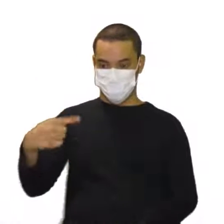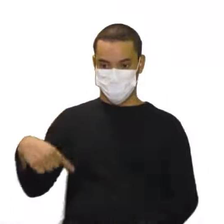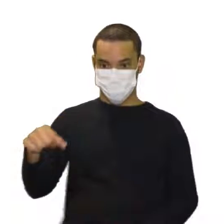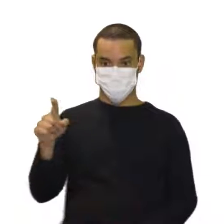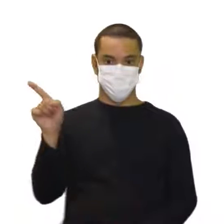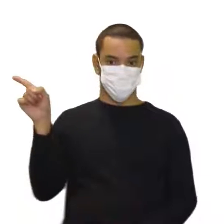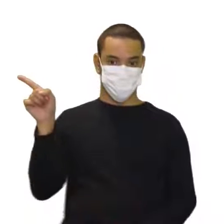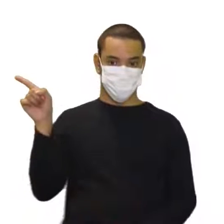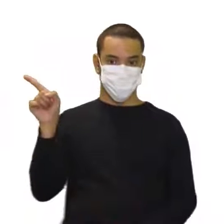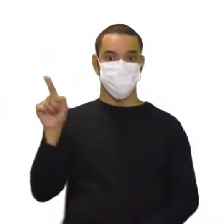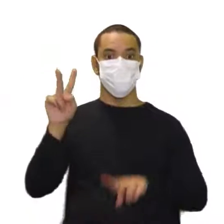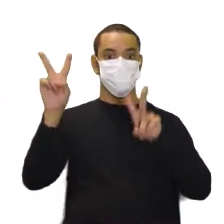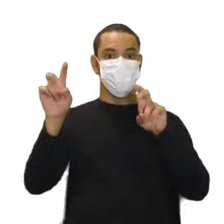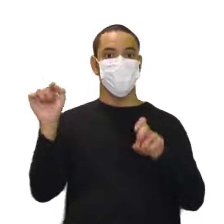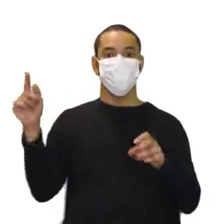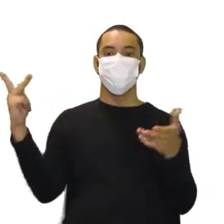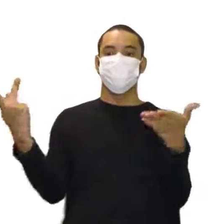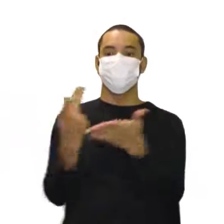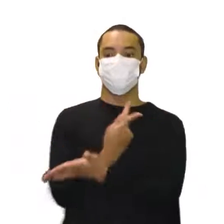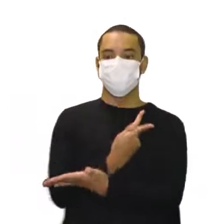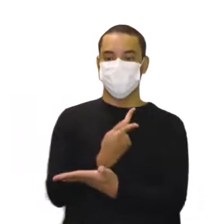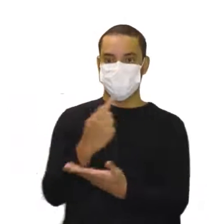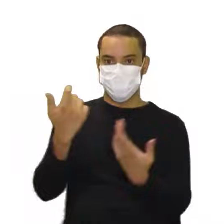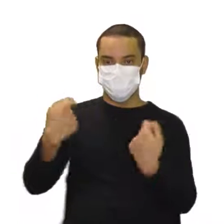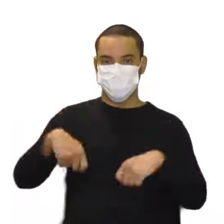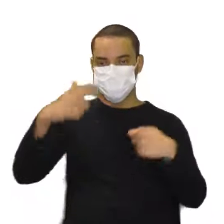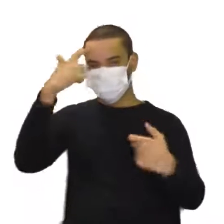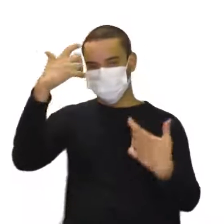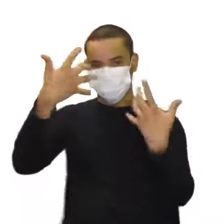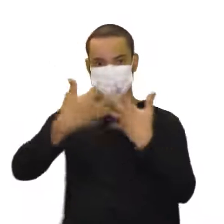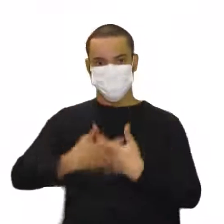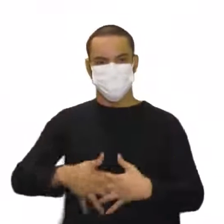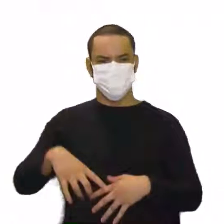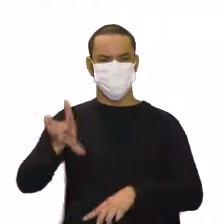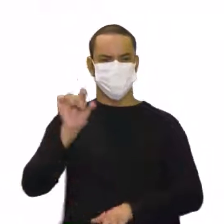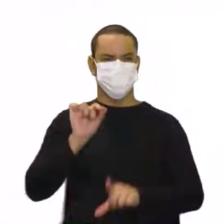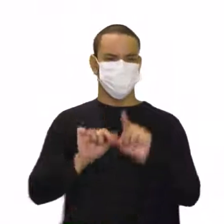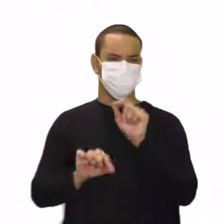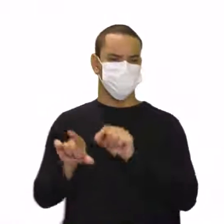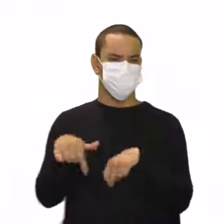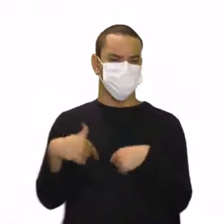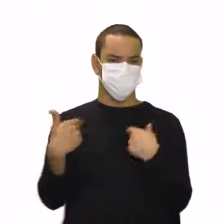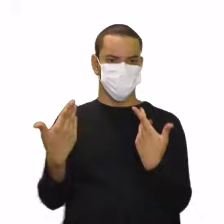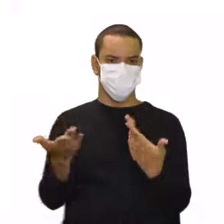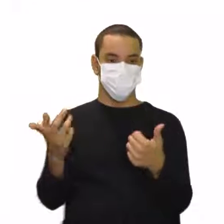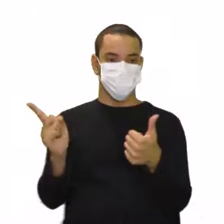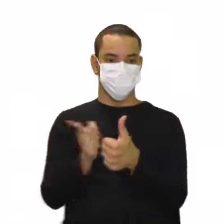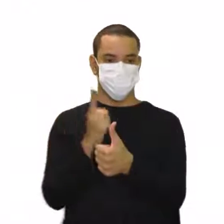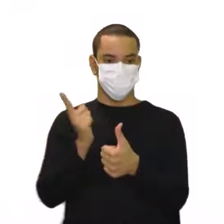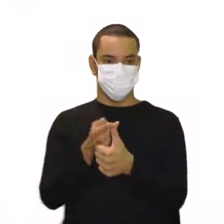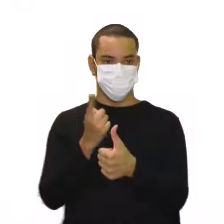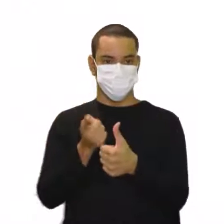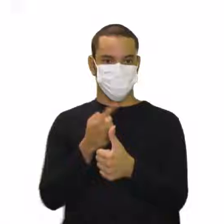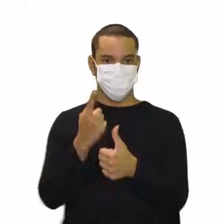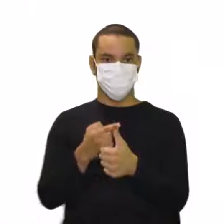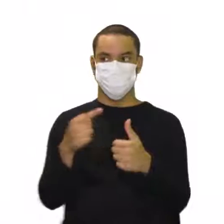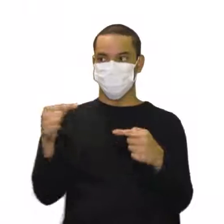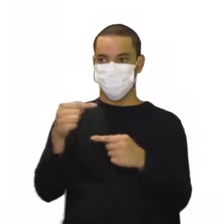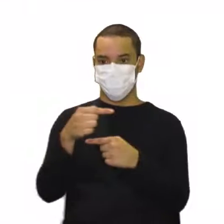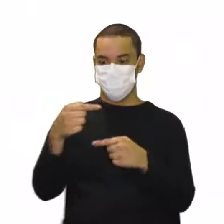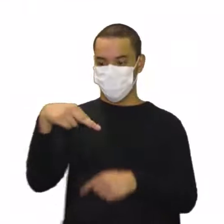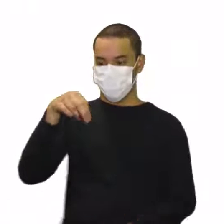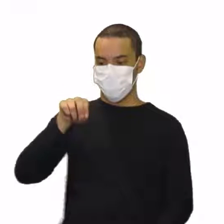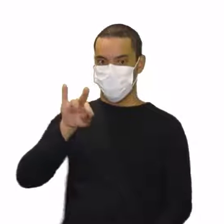Com relação a esse procedimento, considere as alternativas. Primeiro, o polo norte do